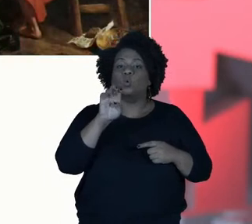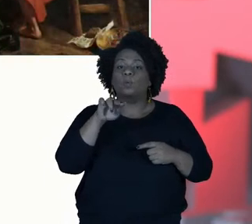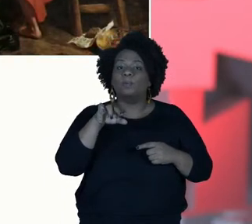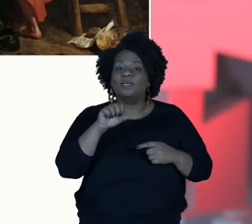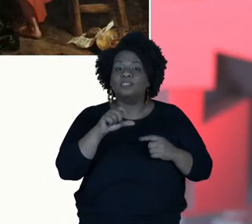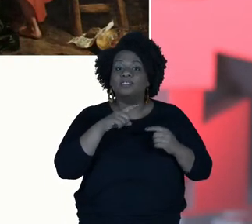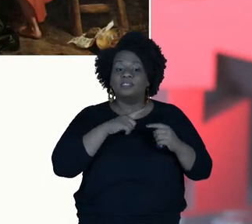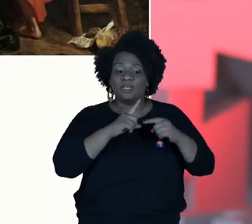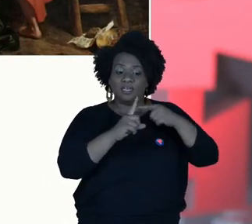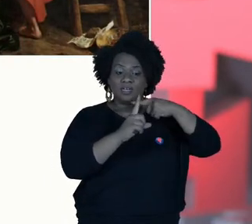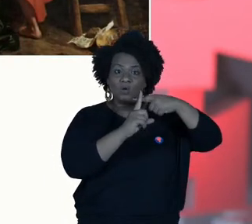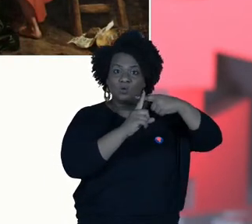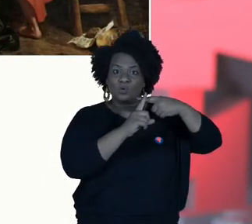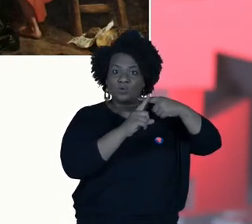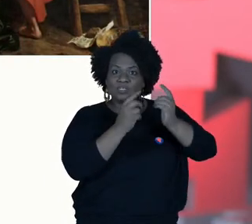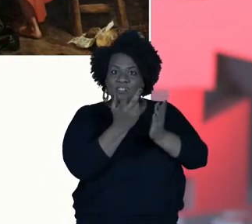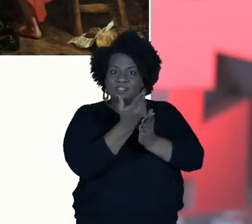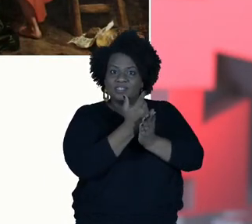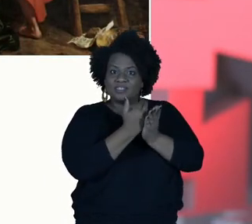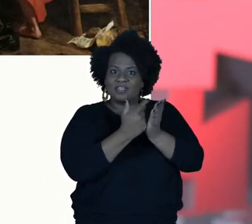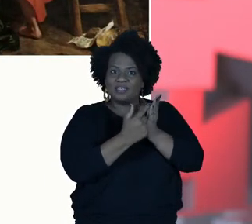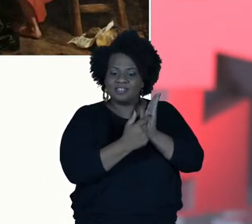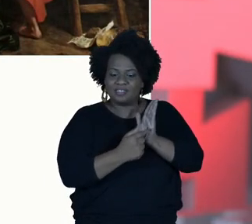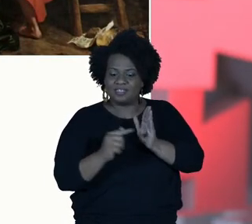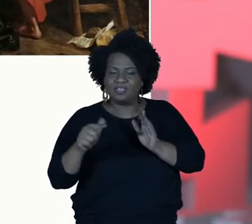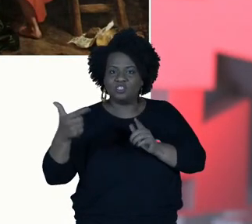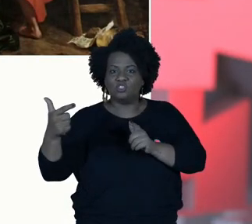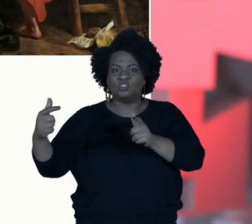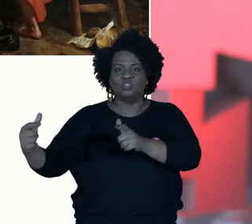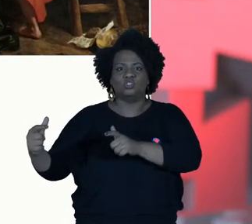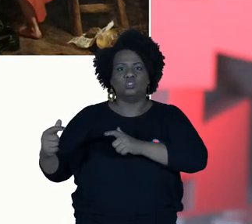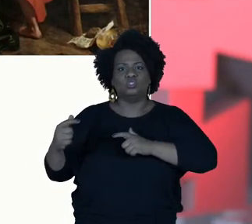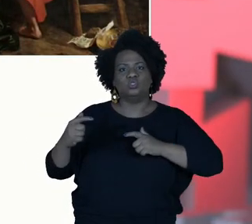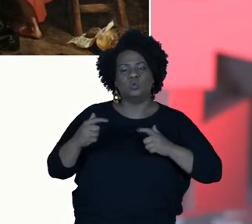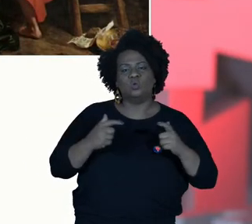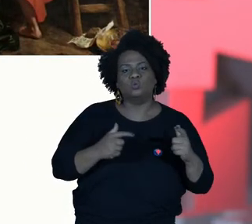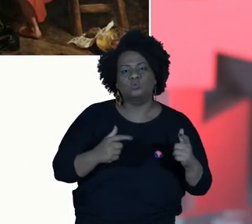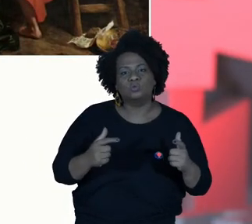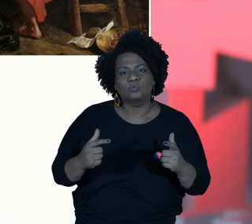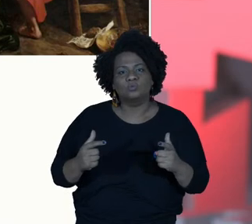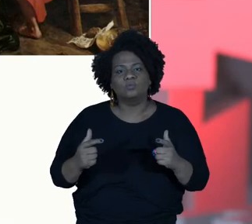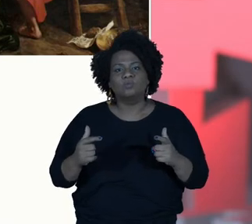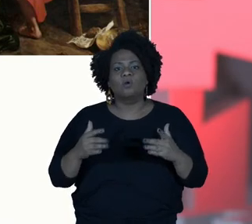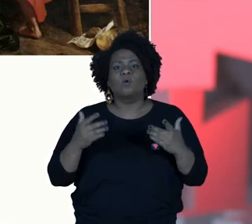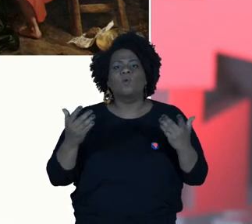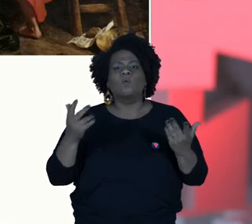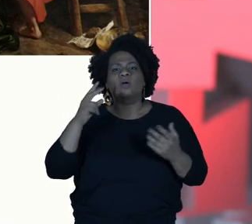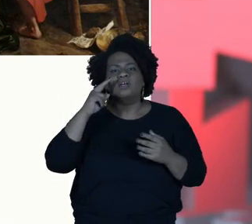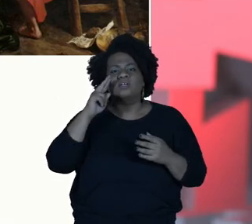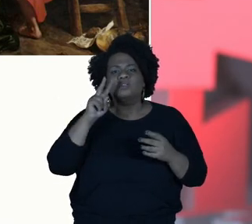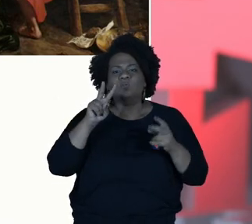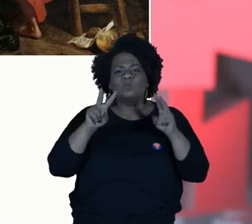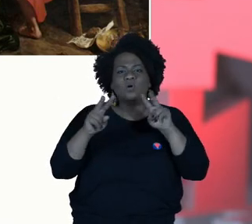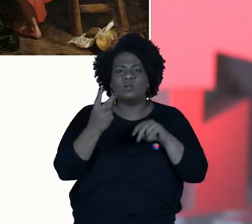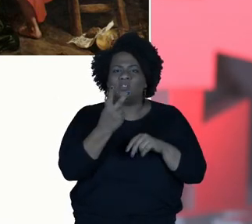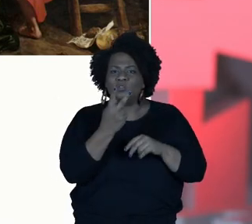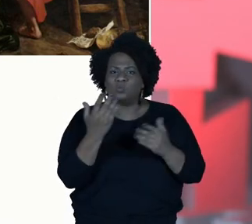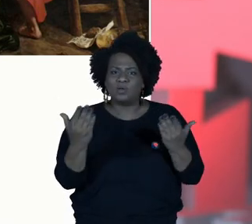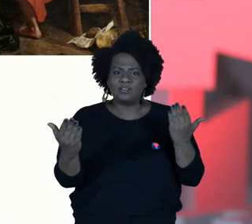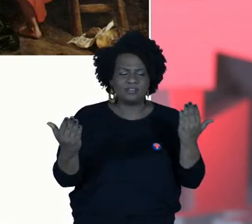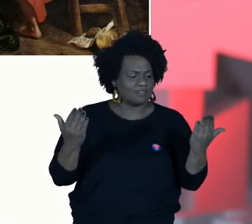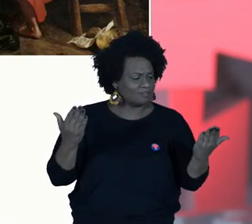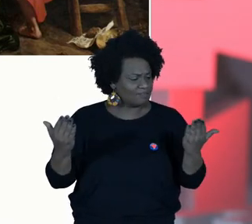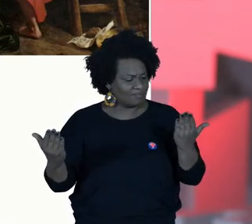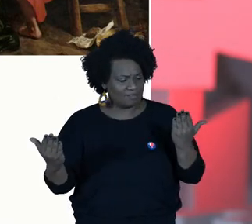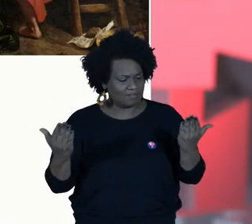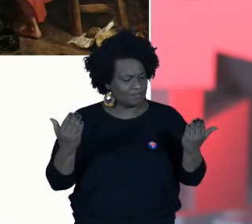da cruz aqui ao outro lado de Caravaggio. Quando a gente olha essas duas representações, elas têm